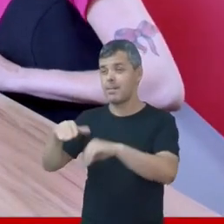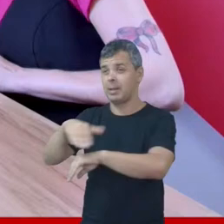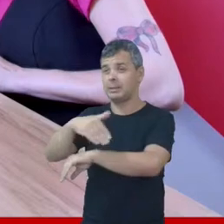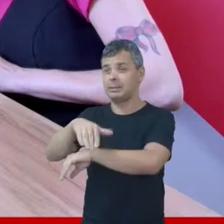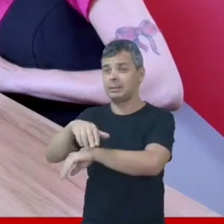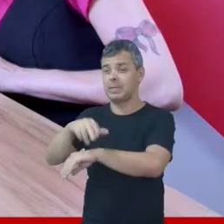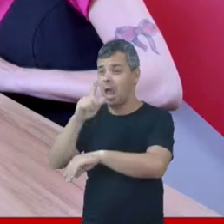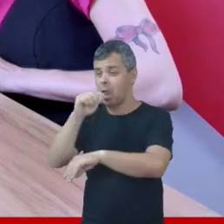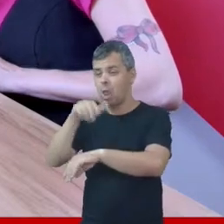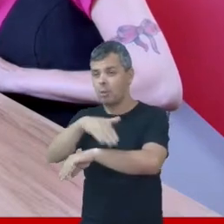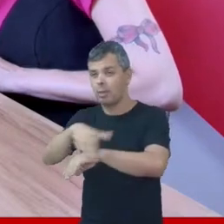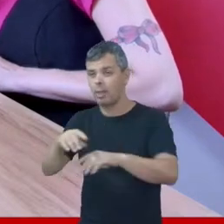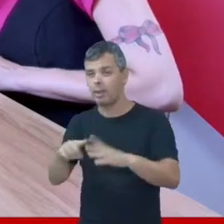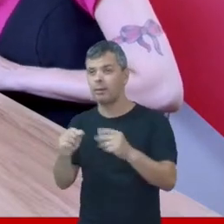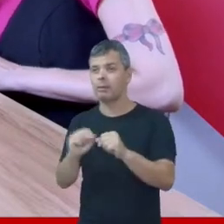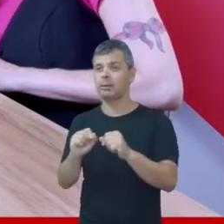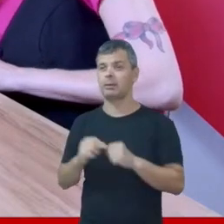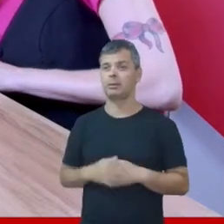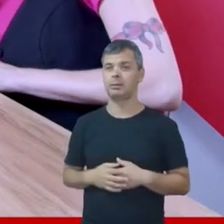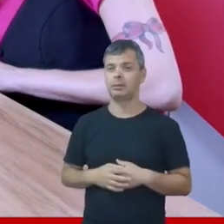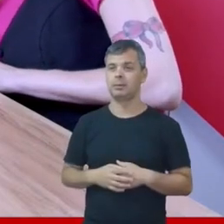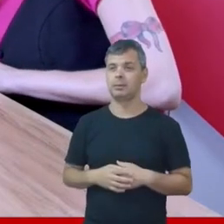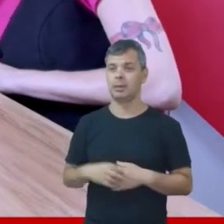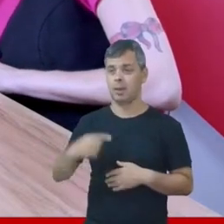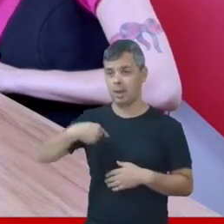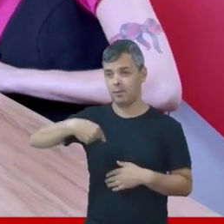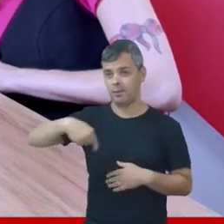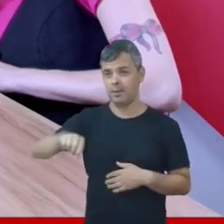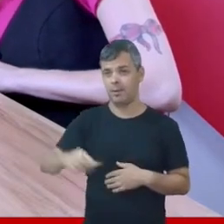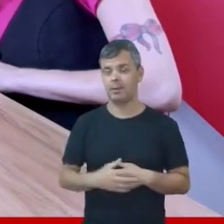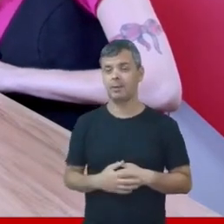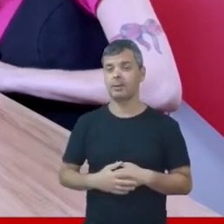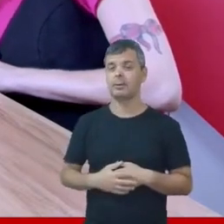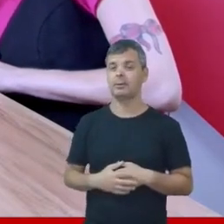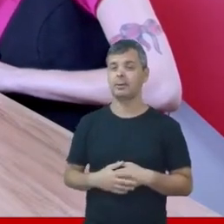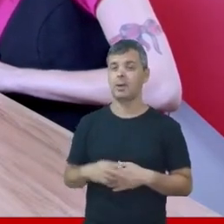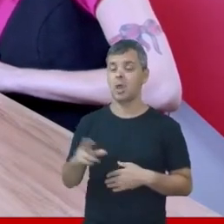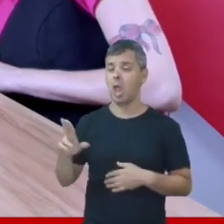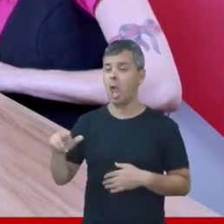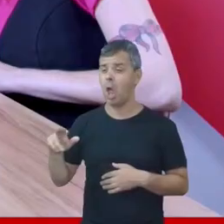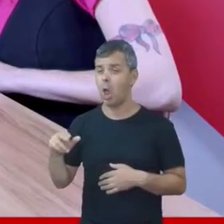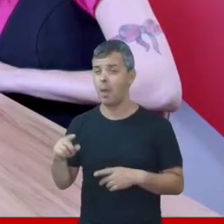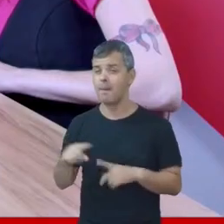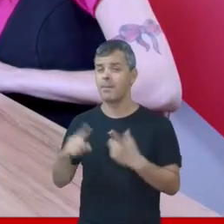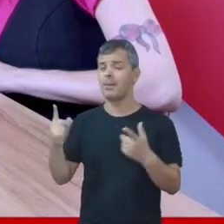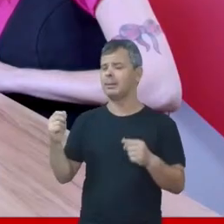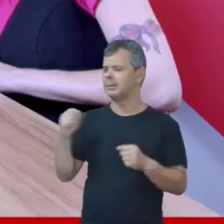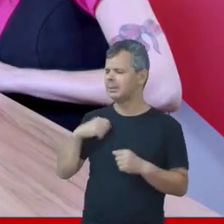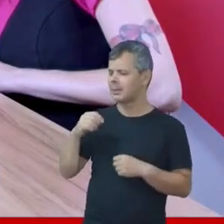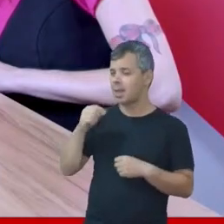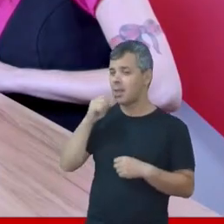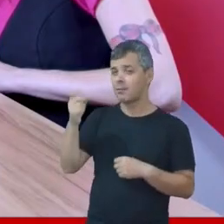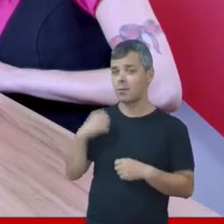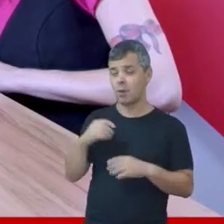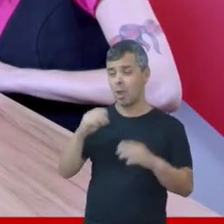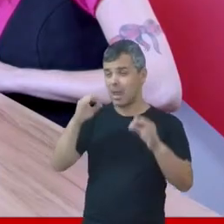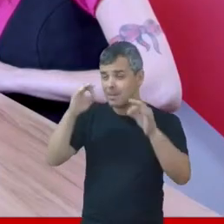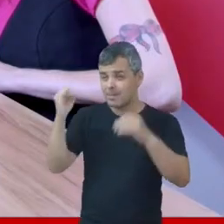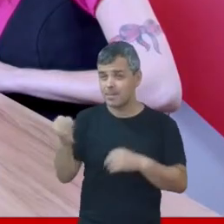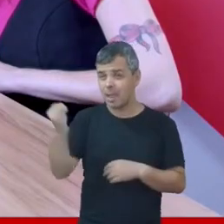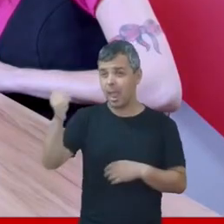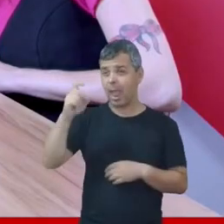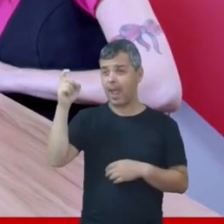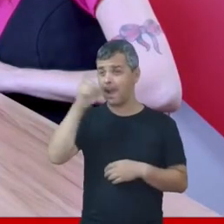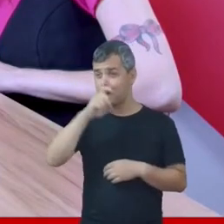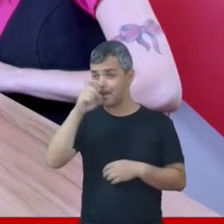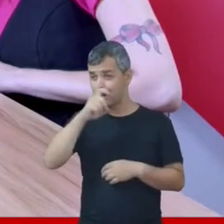news pesada. Ele foi longe, inclusive. Cara, nunca um ditado foi tão assertivo na minha vida. A